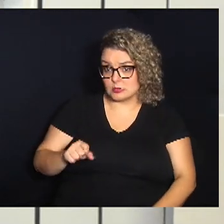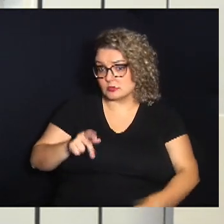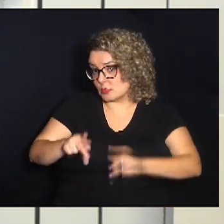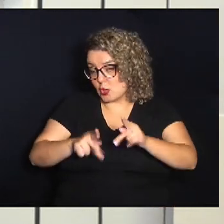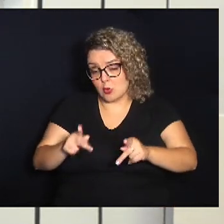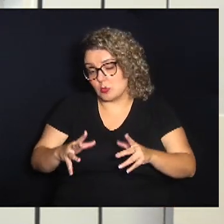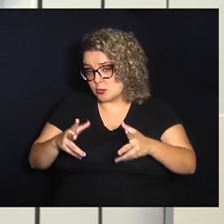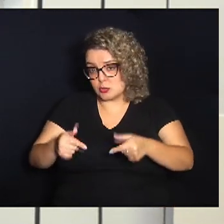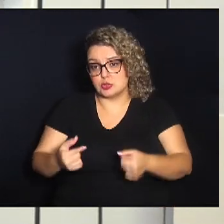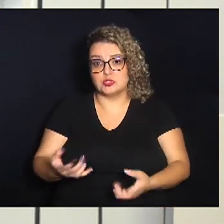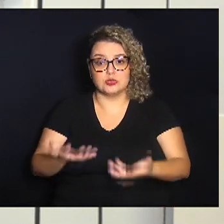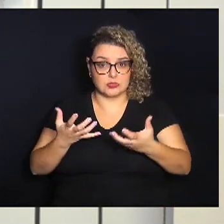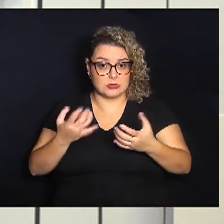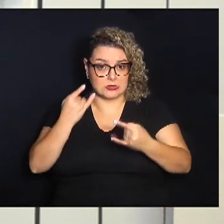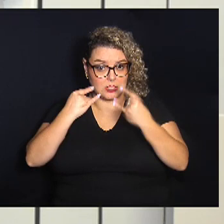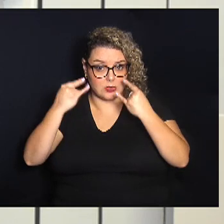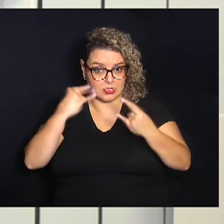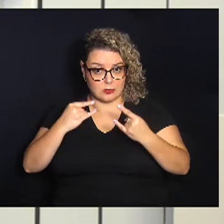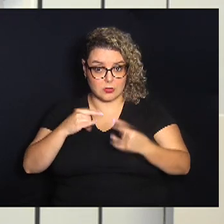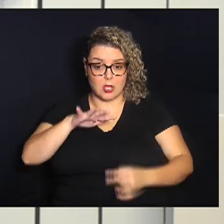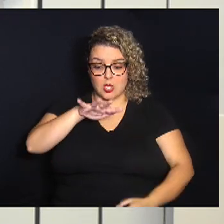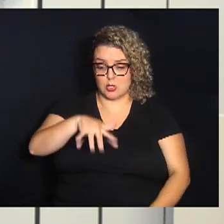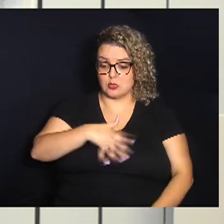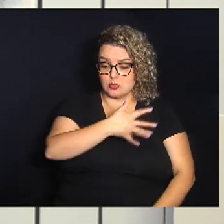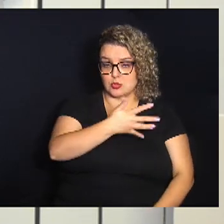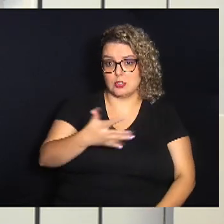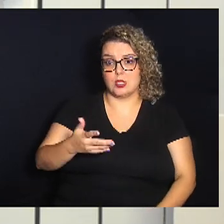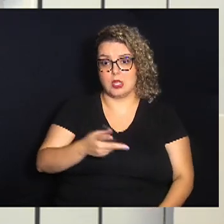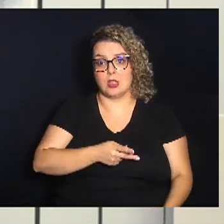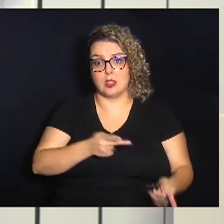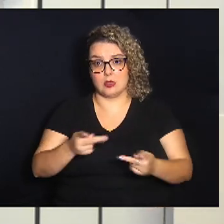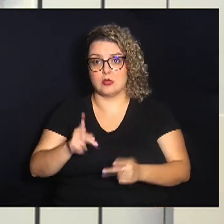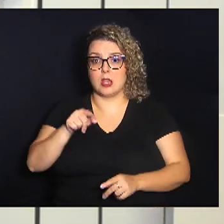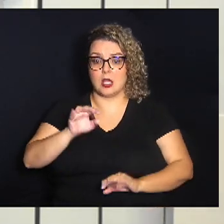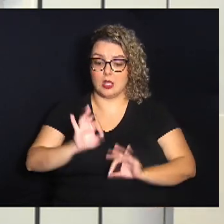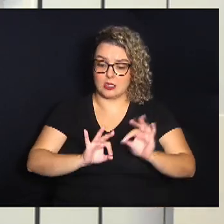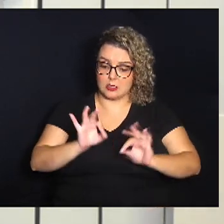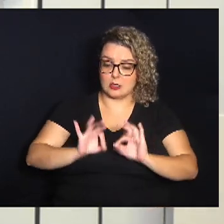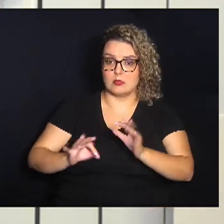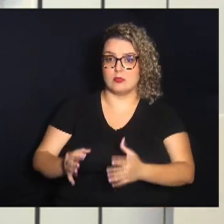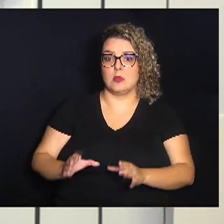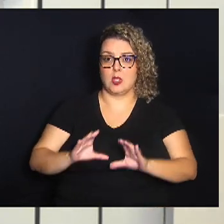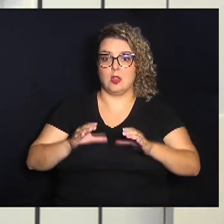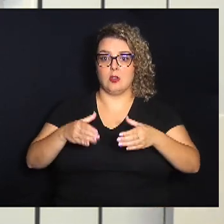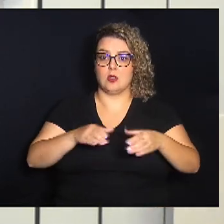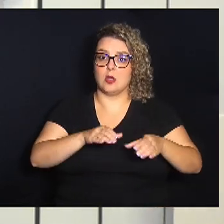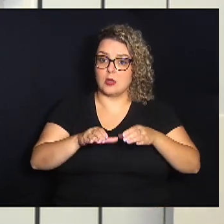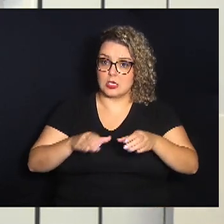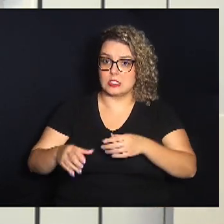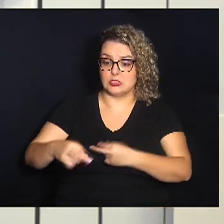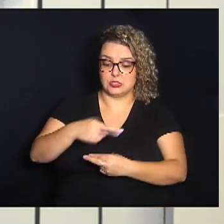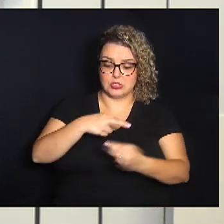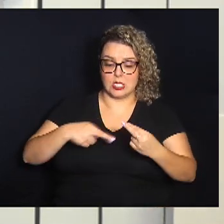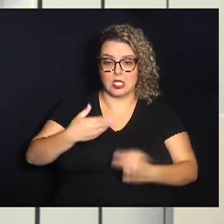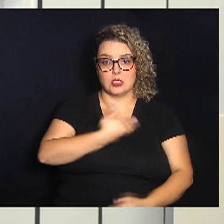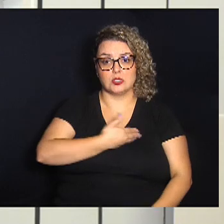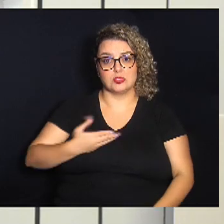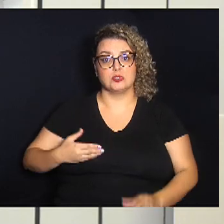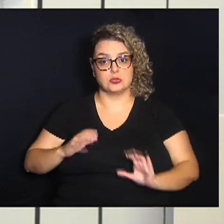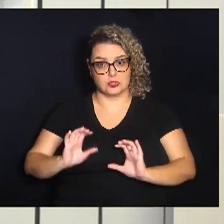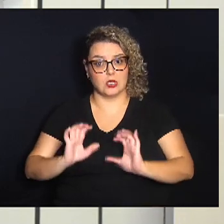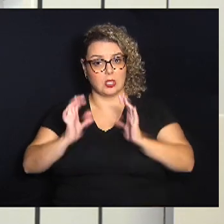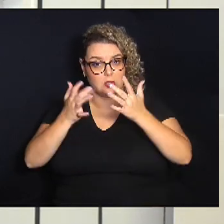que tiver interesse. O calendário de visitas é elaborado pela Coordenadoria de Relações Públicas e Cerimonial